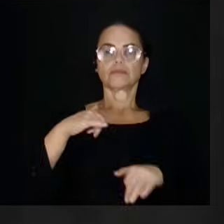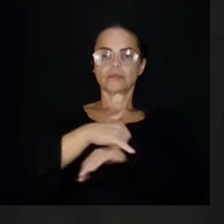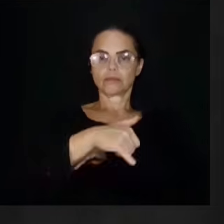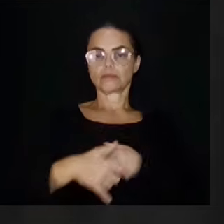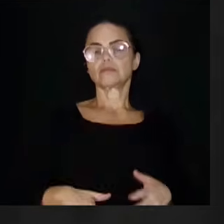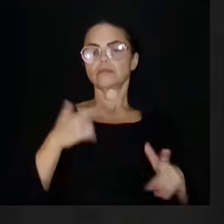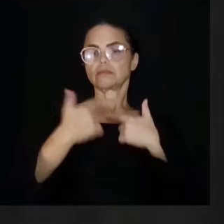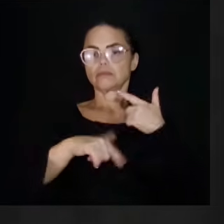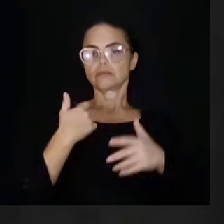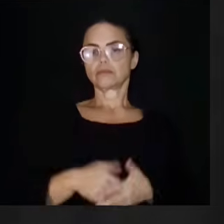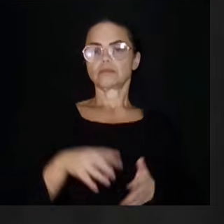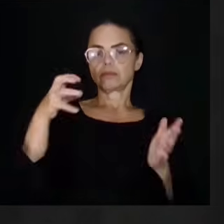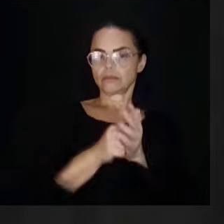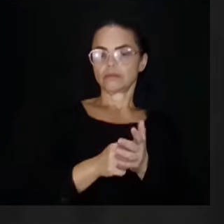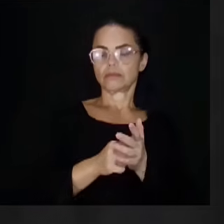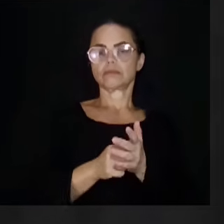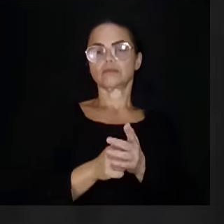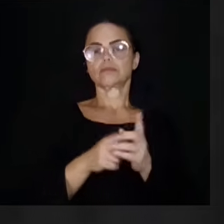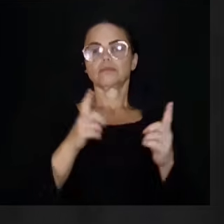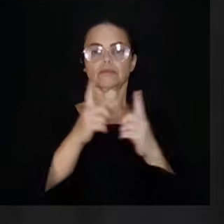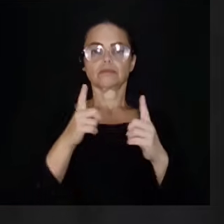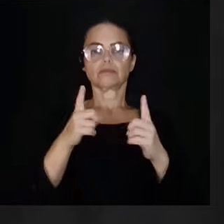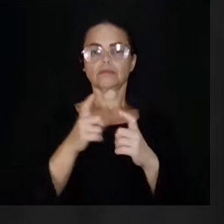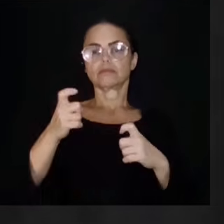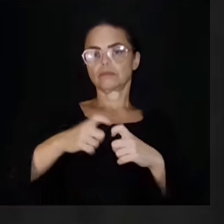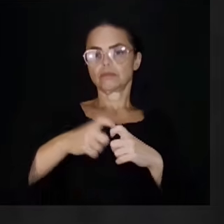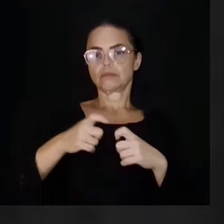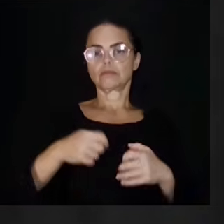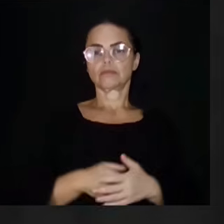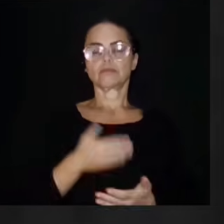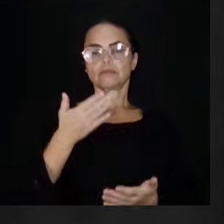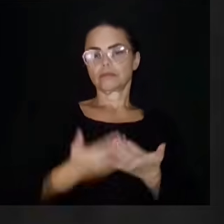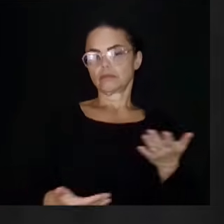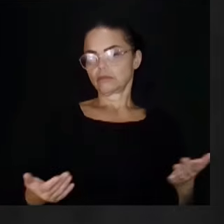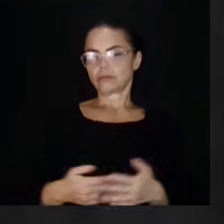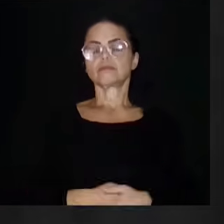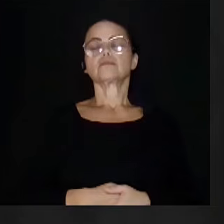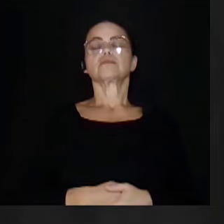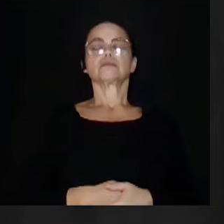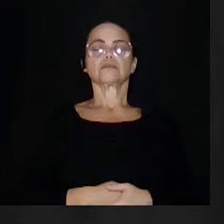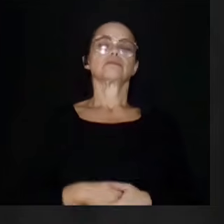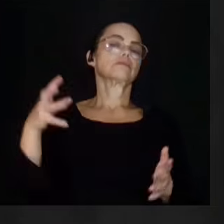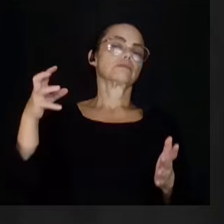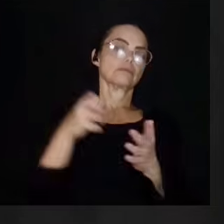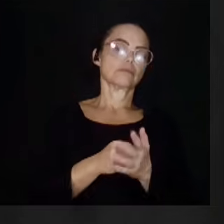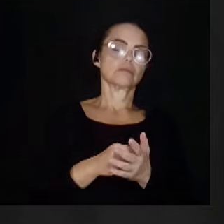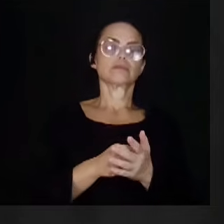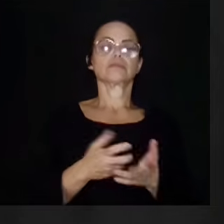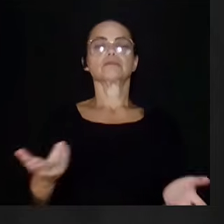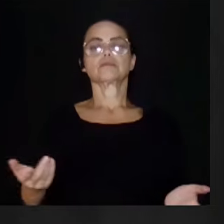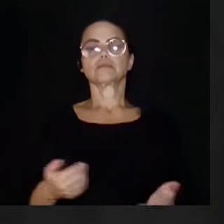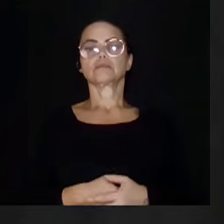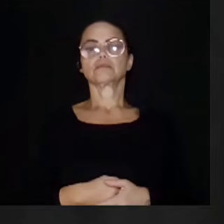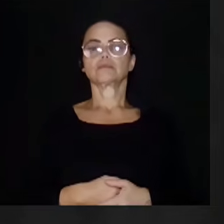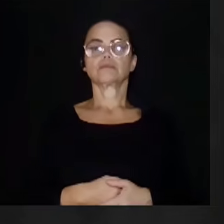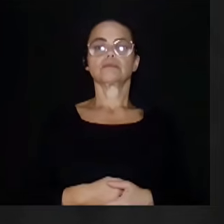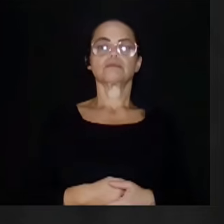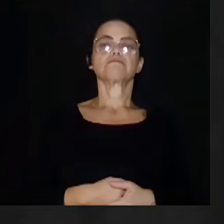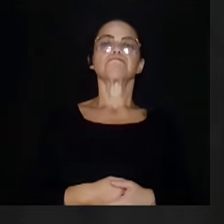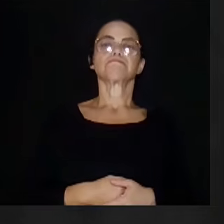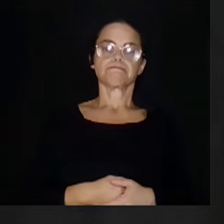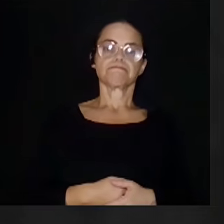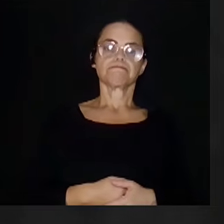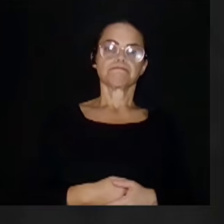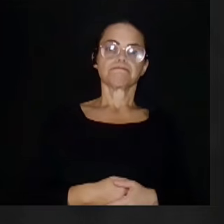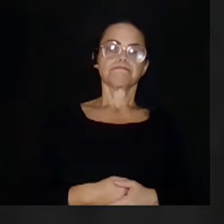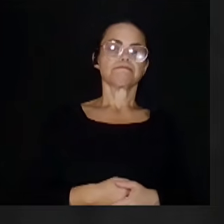uma consulta, né? Você perdeu o seu trabalho só para agendar, né? Então, você